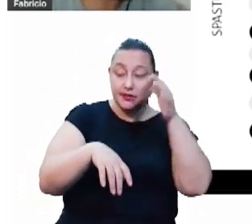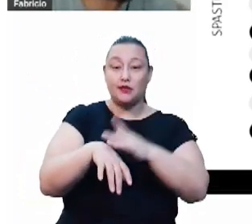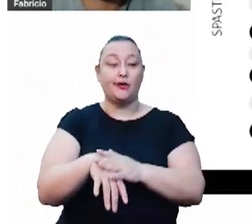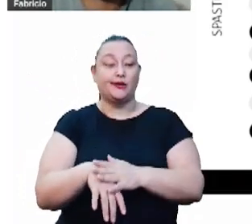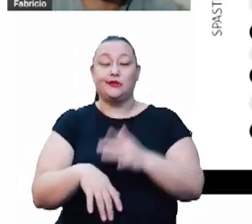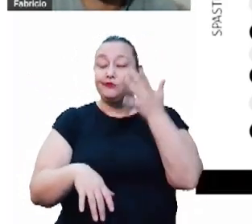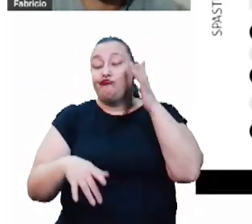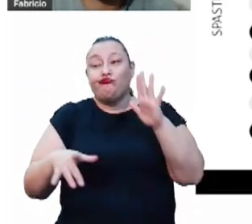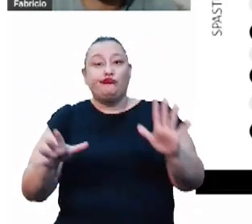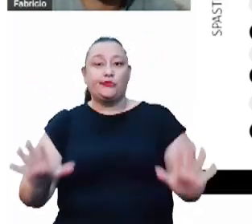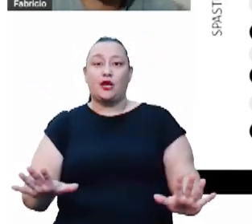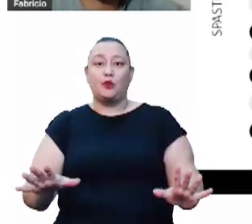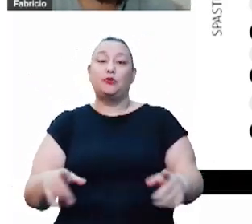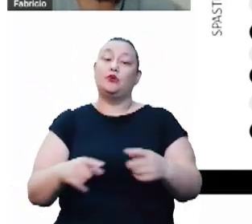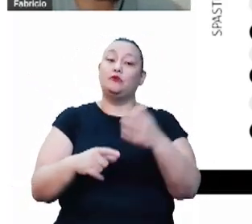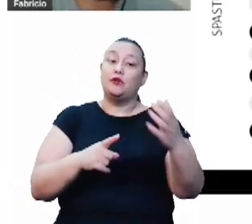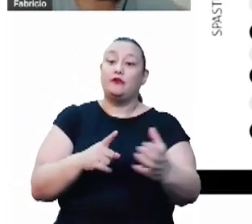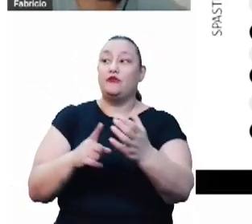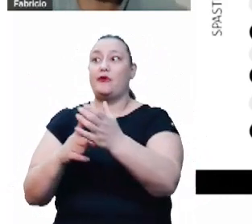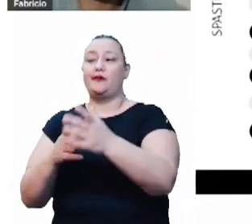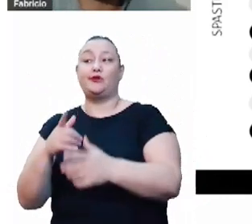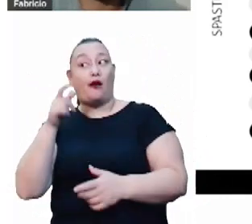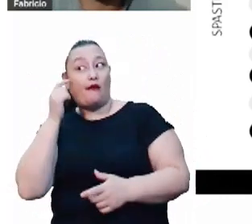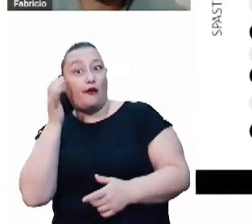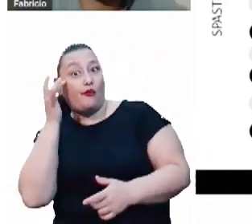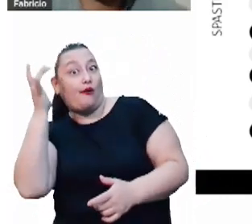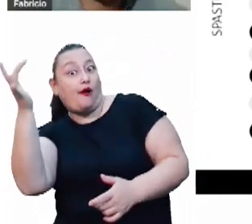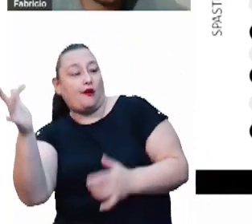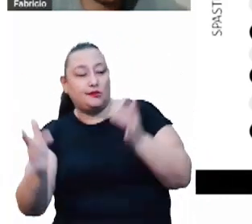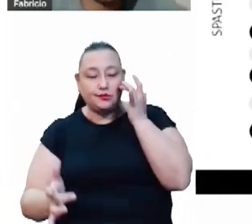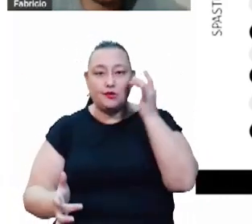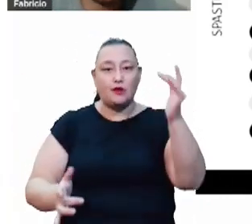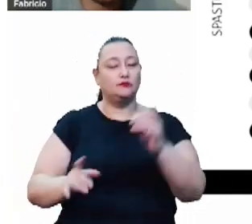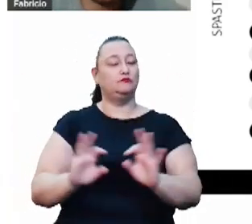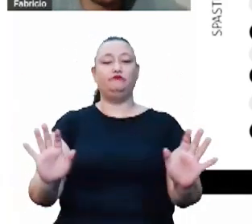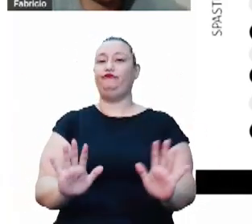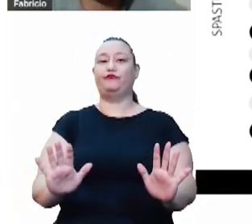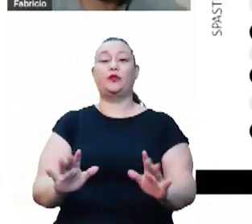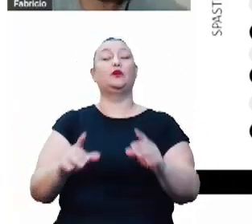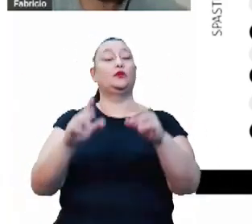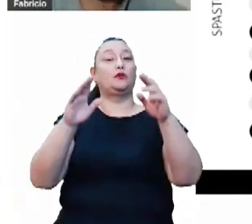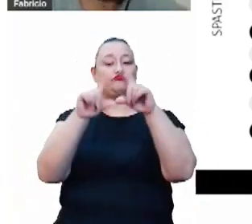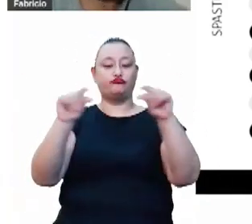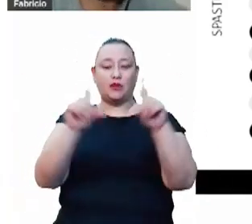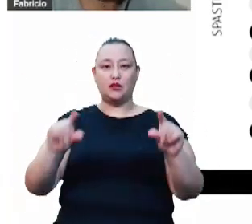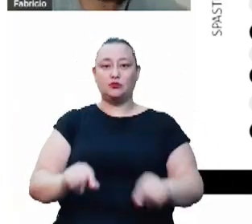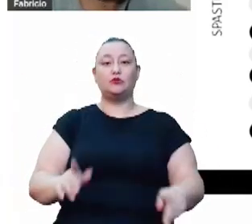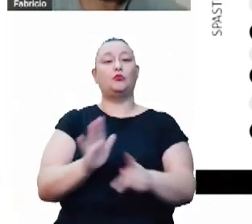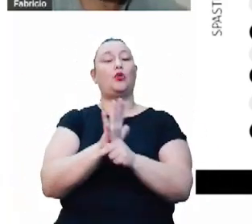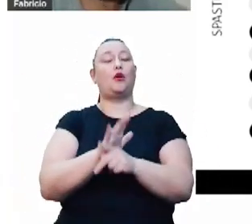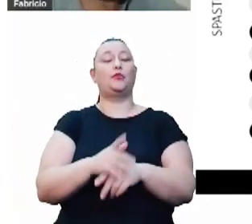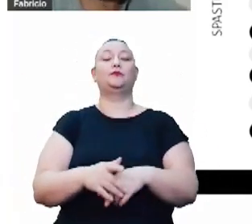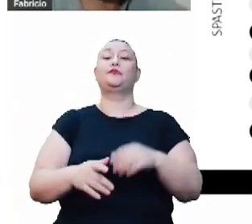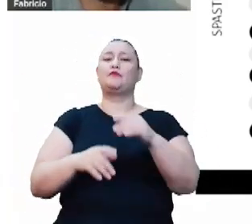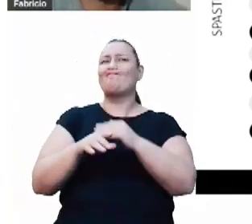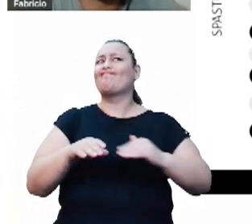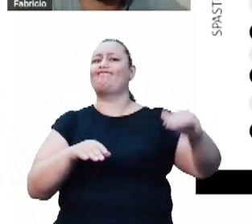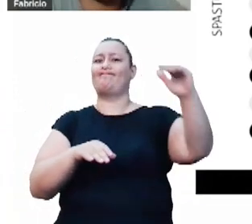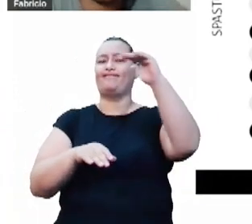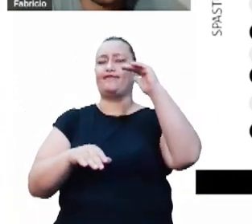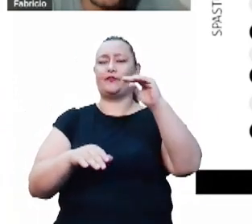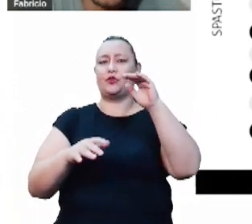qual medicamento que a pessoa está usando. Então, quando a gente vê um estudo com essa estrutura, a gente fala que ele tem um elevado nível